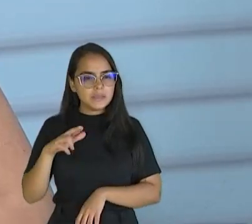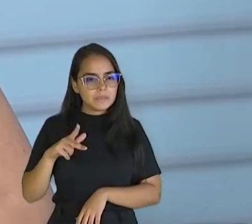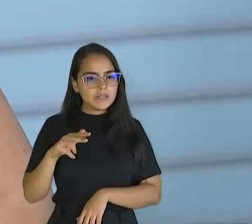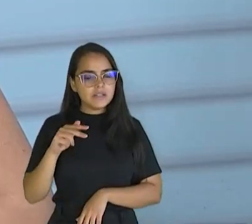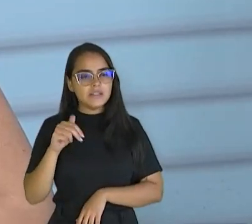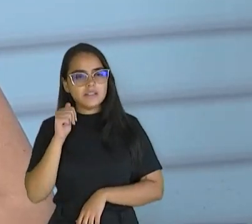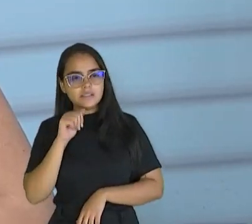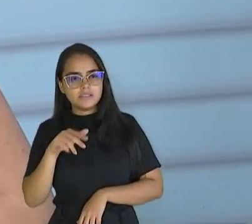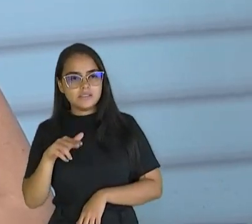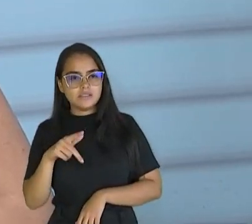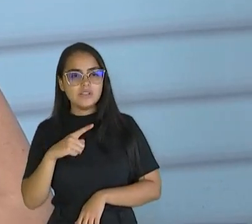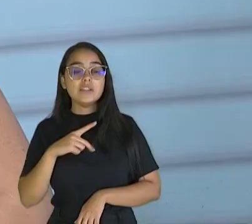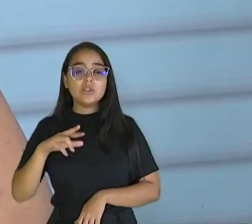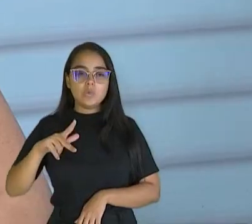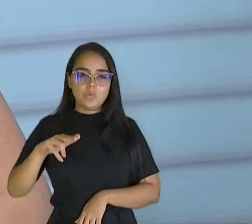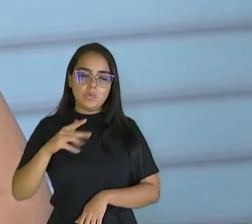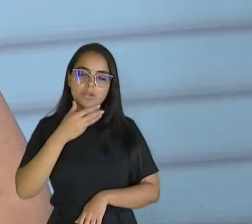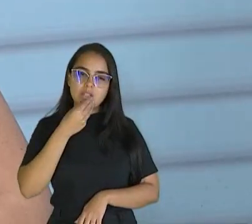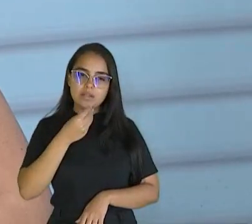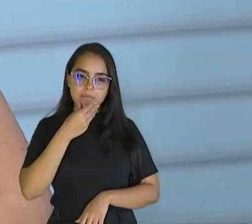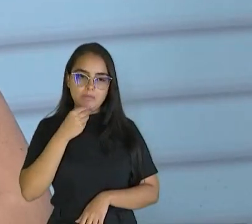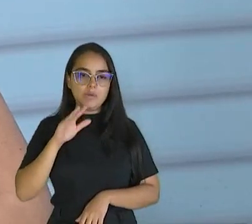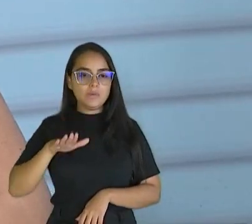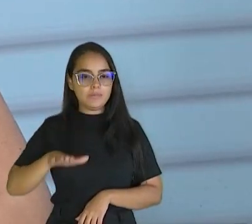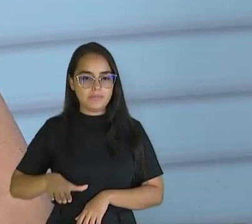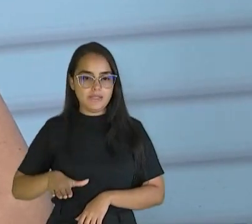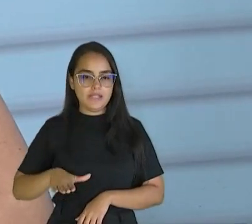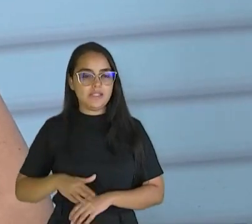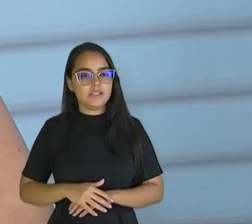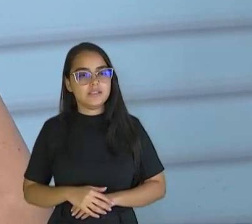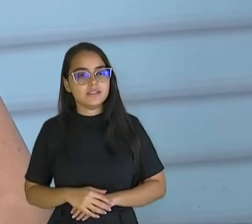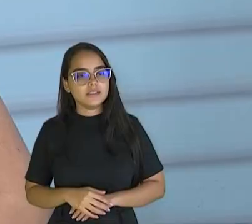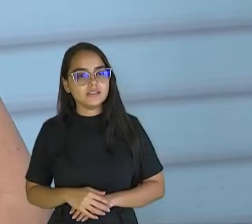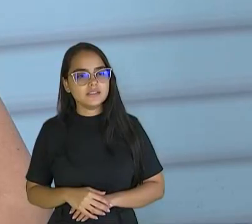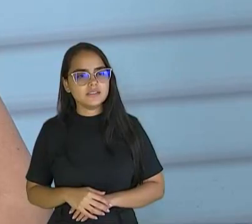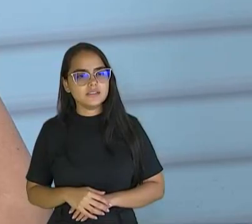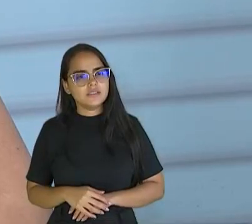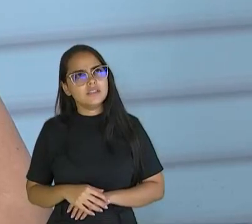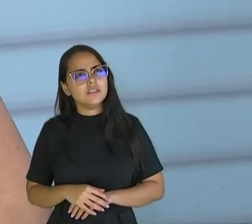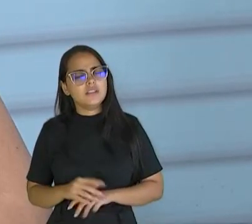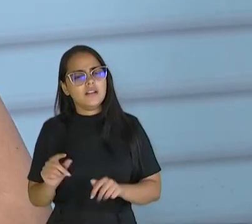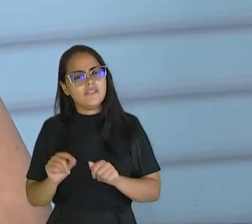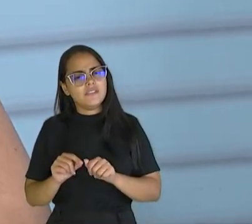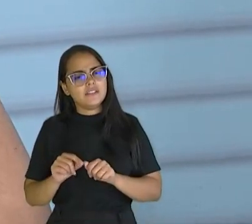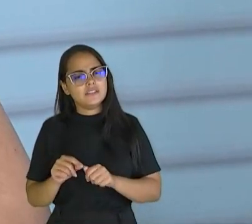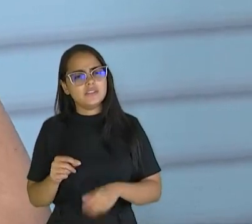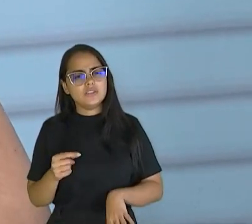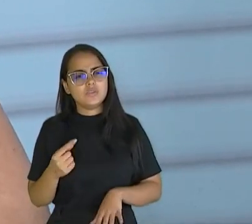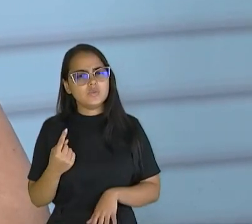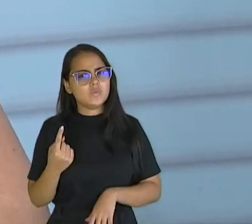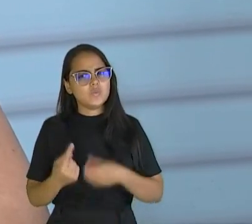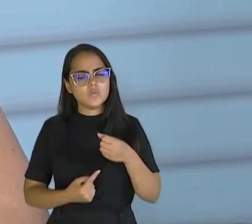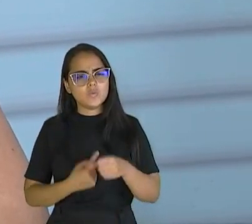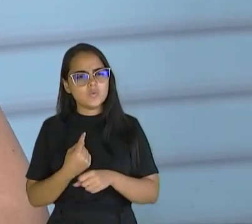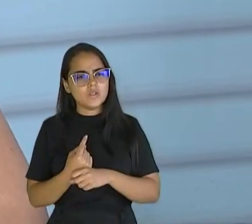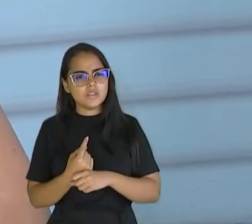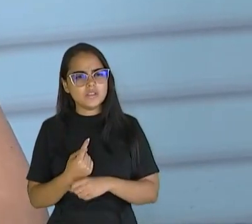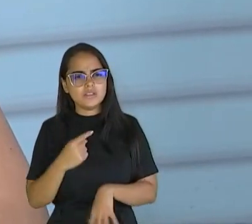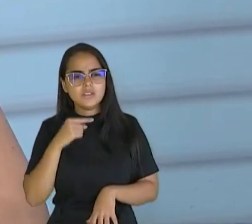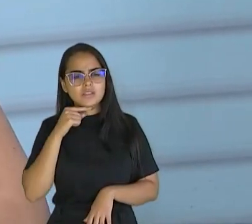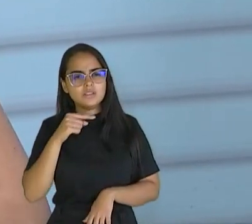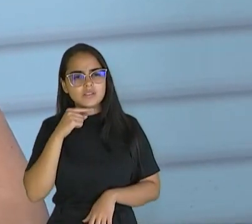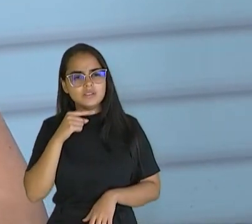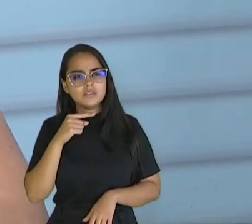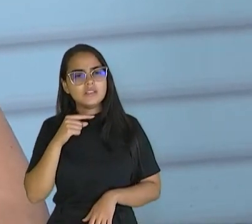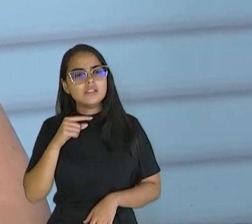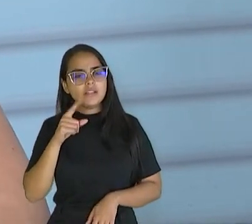tenho um irmãozinho. Tenho um irmãozinho. Sim. Fazia, acho que, quase um ano que eu não ia em Potiretama, por